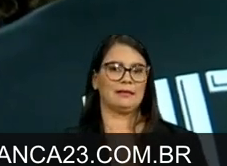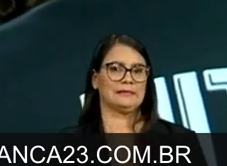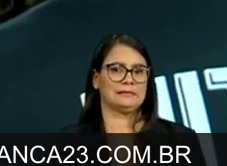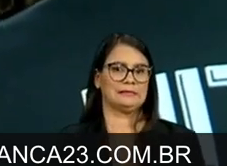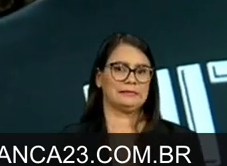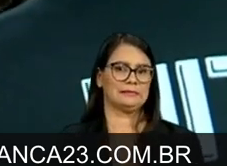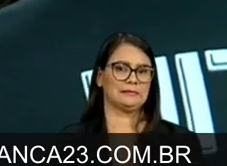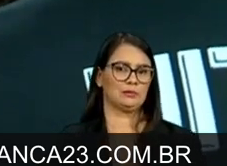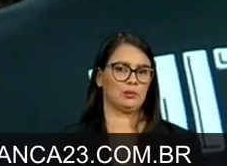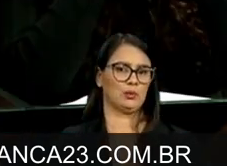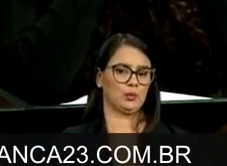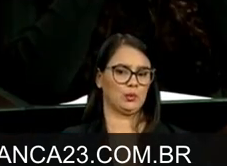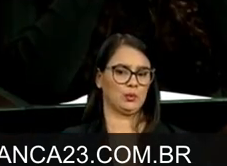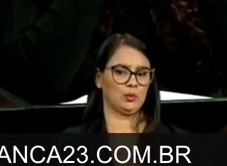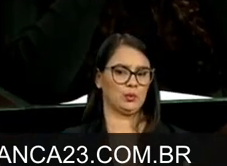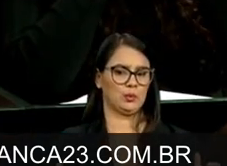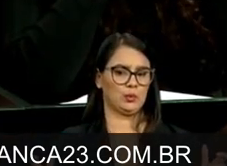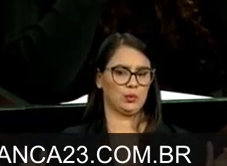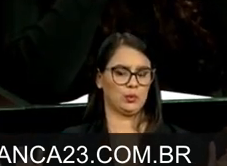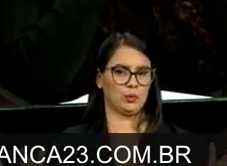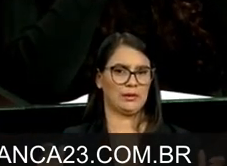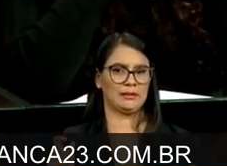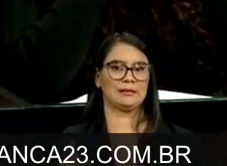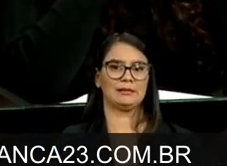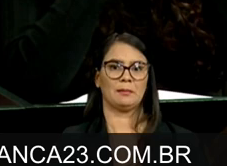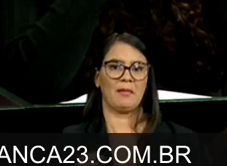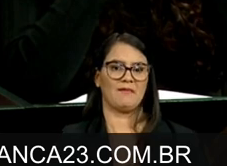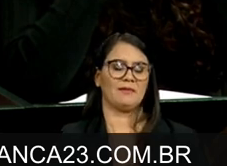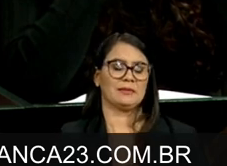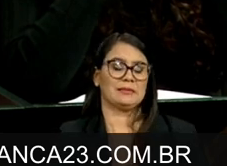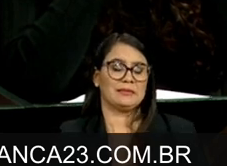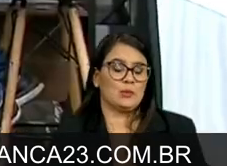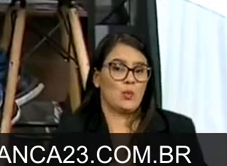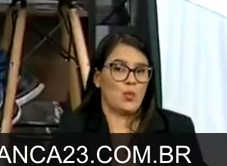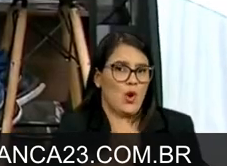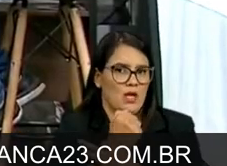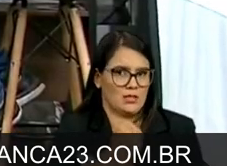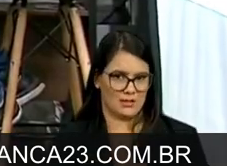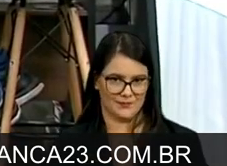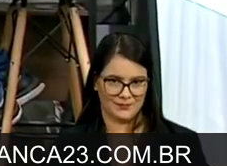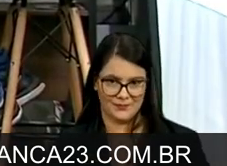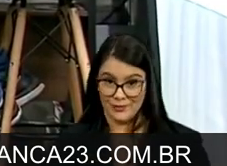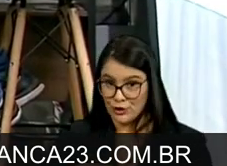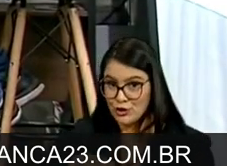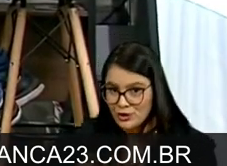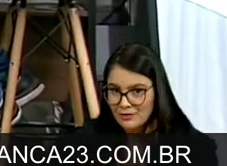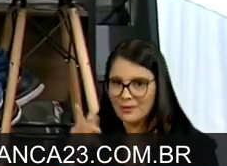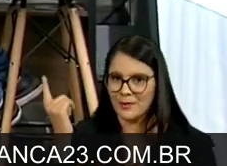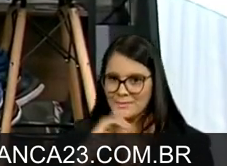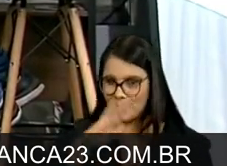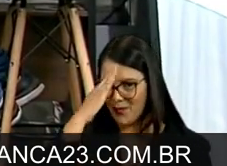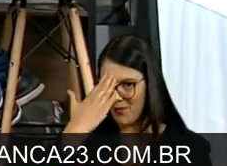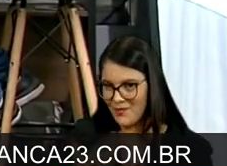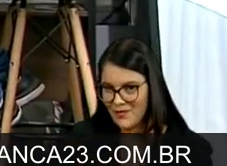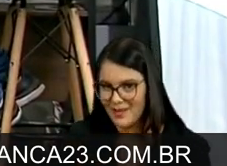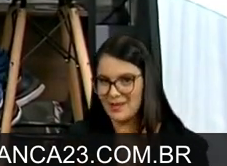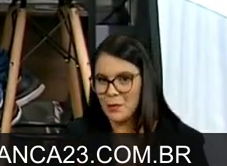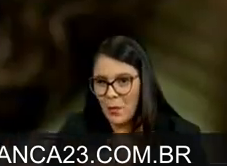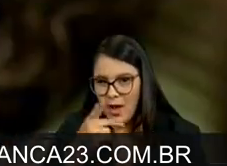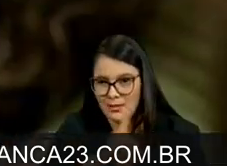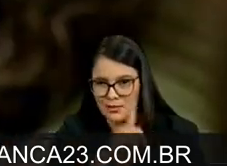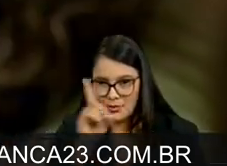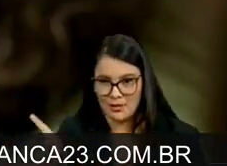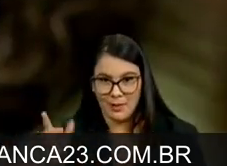de nervosismo do aluno e aumentar o grau de insegurança que o aluno tem. Uma dica para ganhar confiança nessa reta